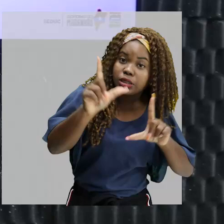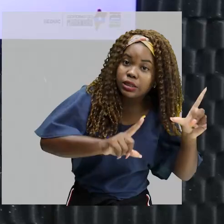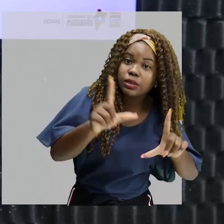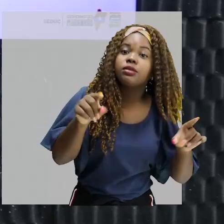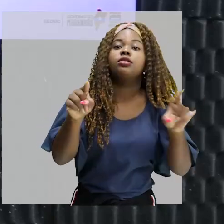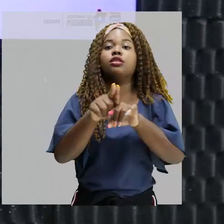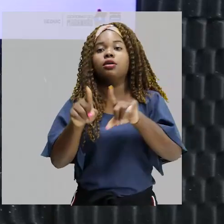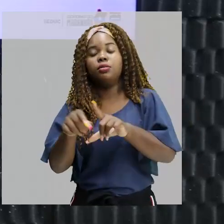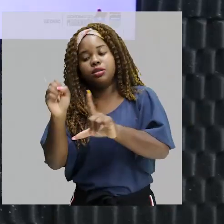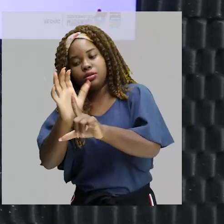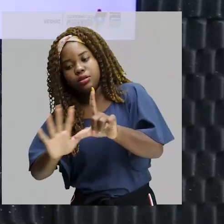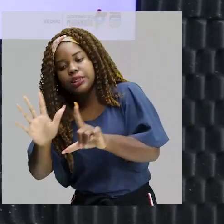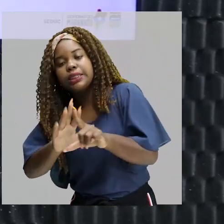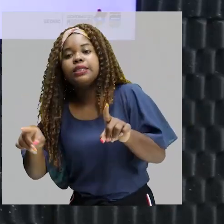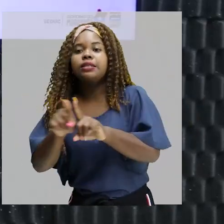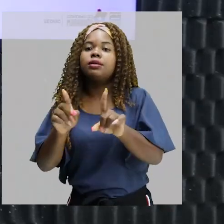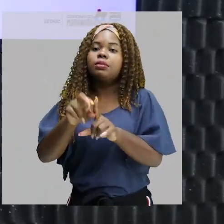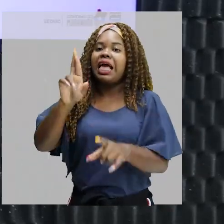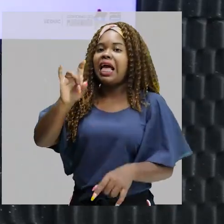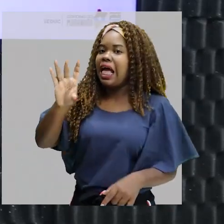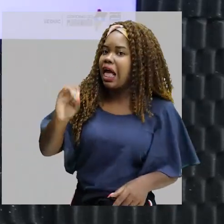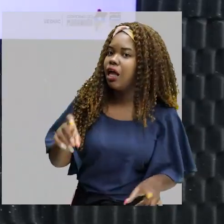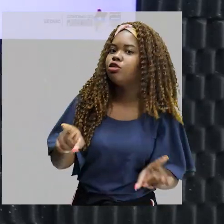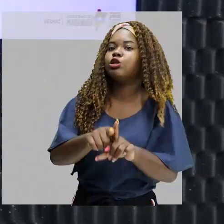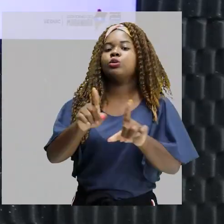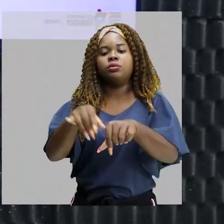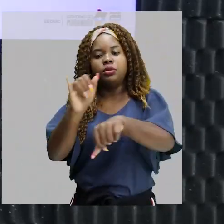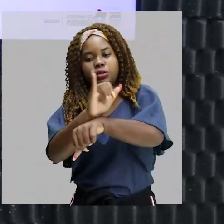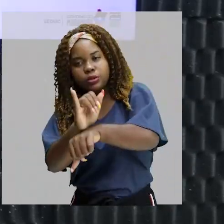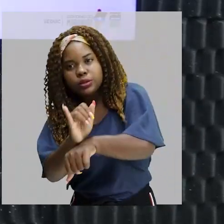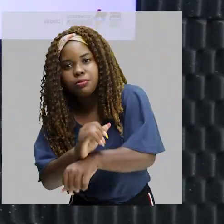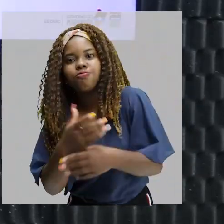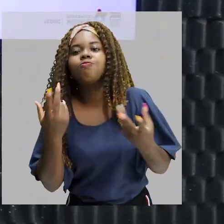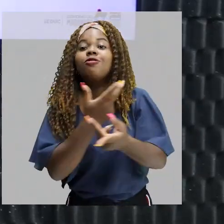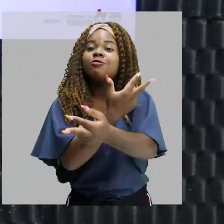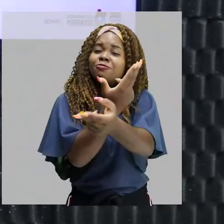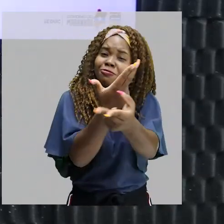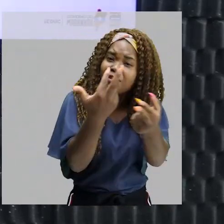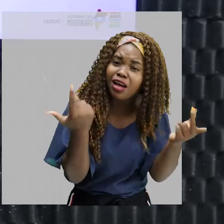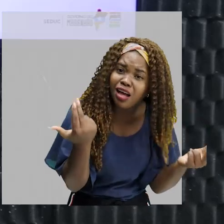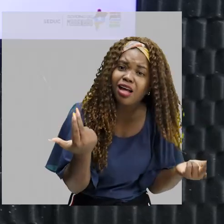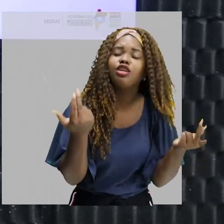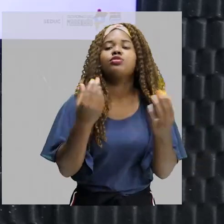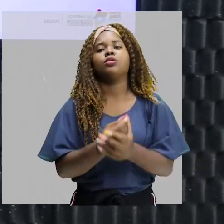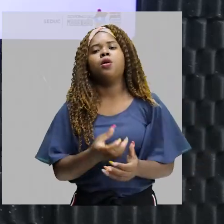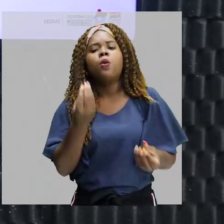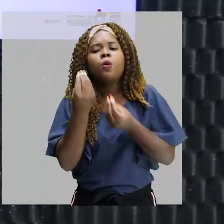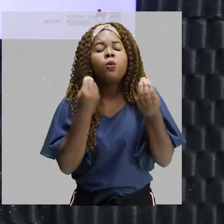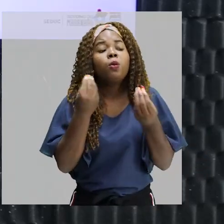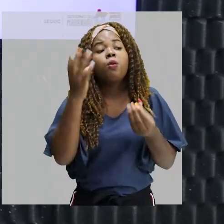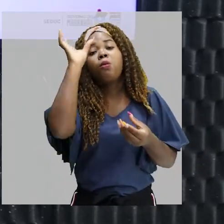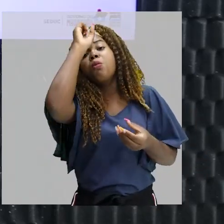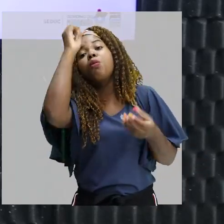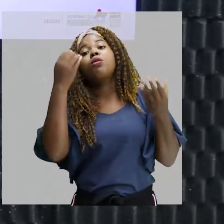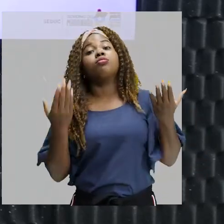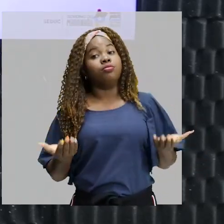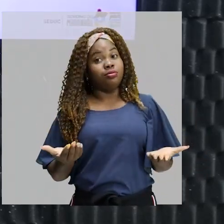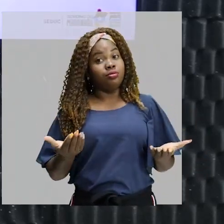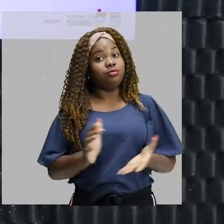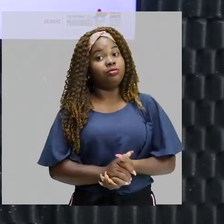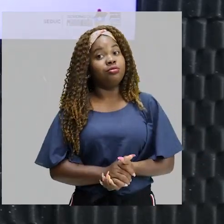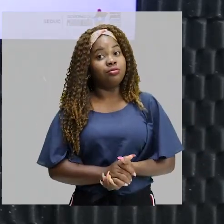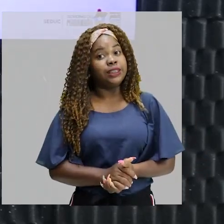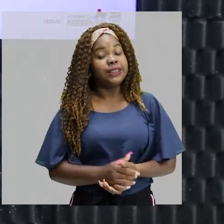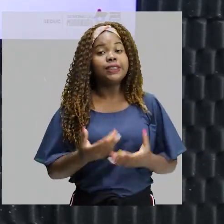plataforma, corre lá na rádio, escuta a audioaula, vai no podcast. Como que não aprende assim? Ainda mais as portas do